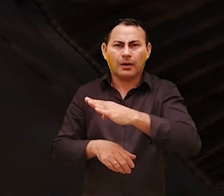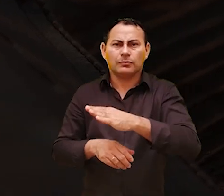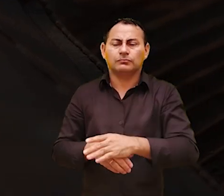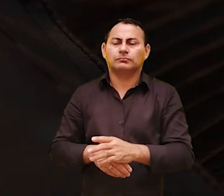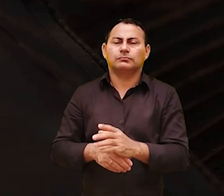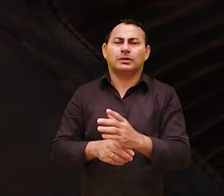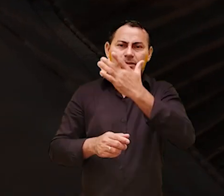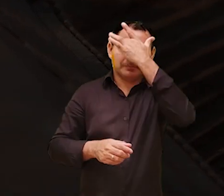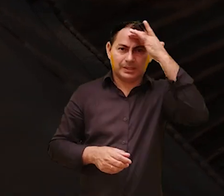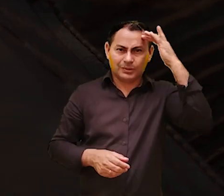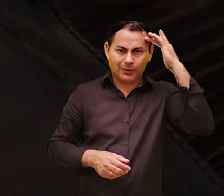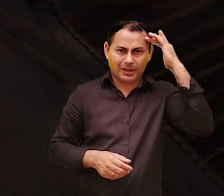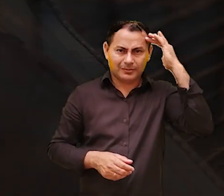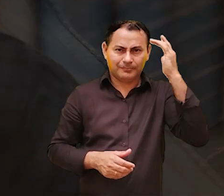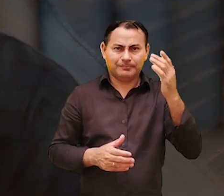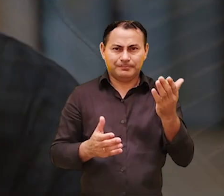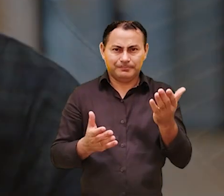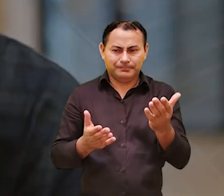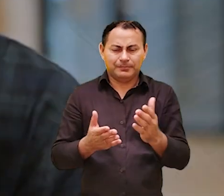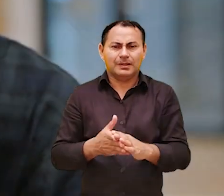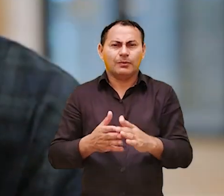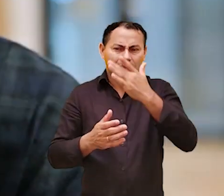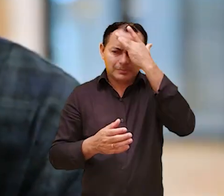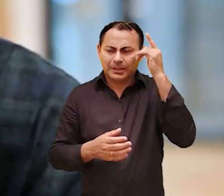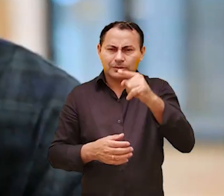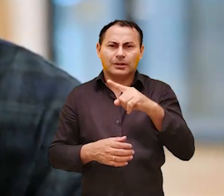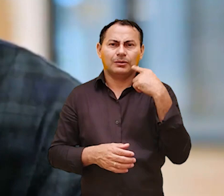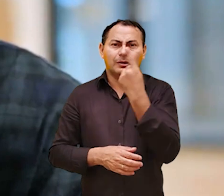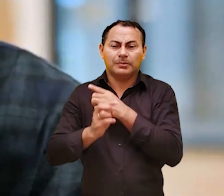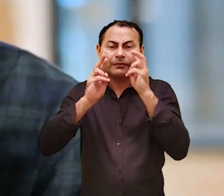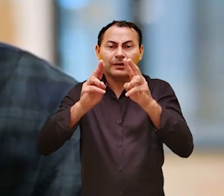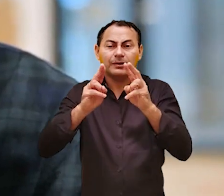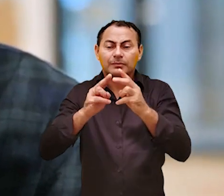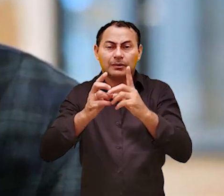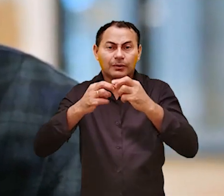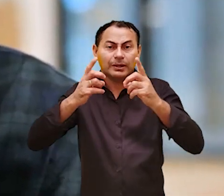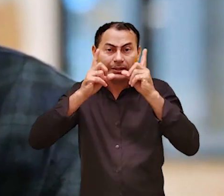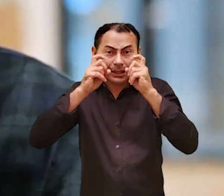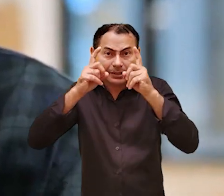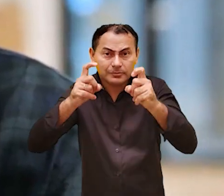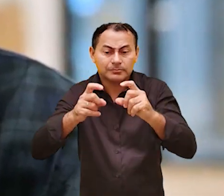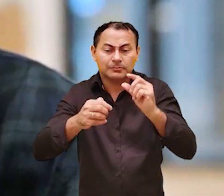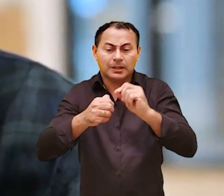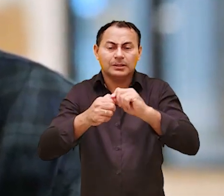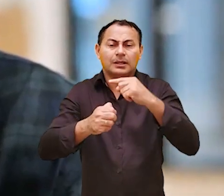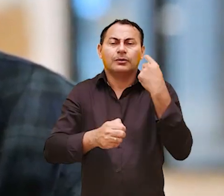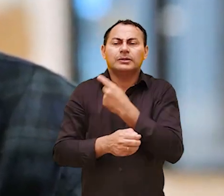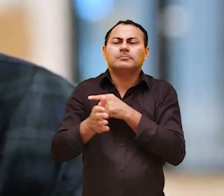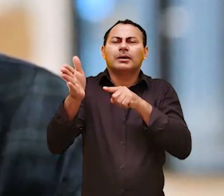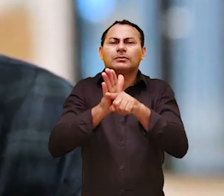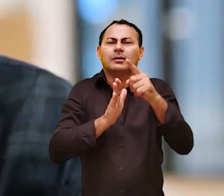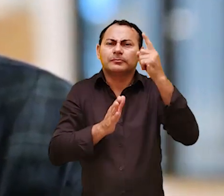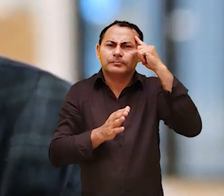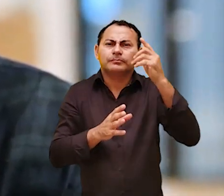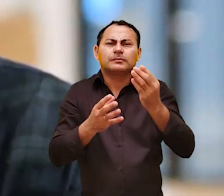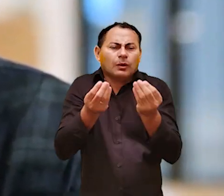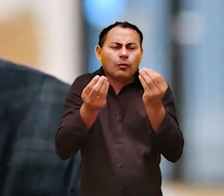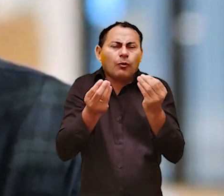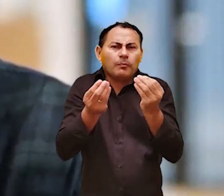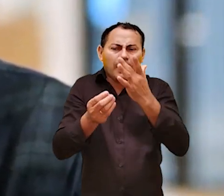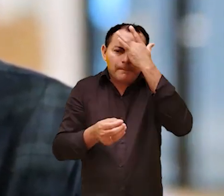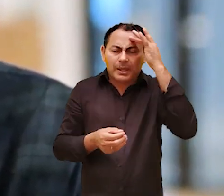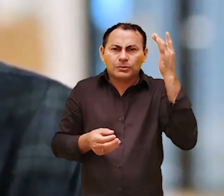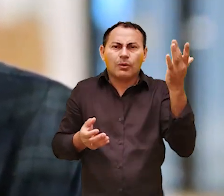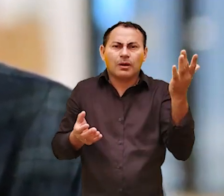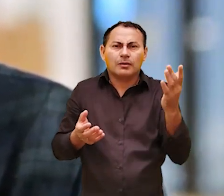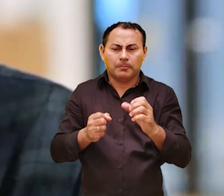o mal. Com essas pessoas nós vemos algo interessante, que nos leva a uma pergunta.